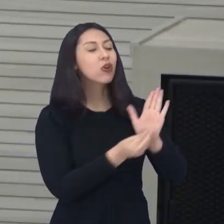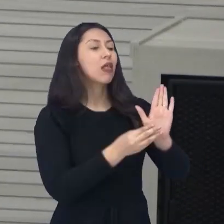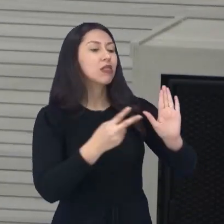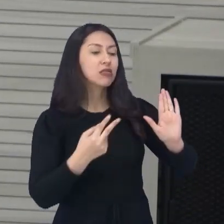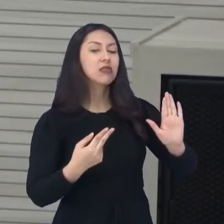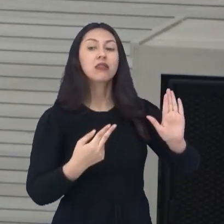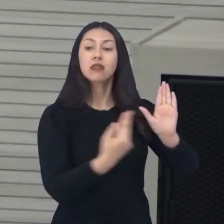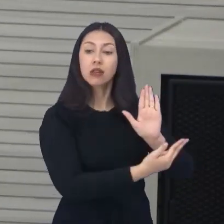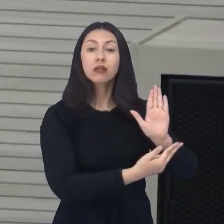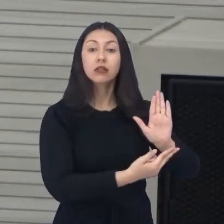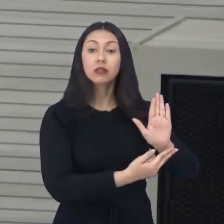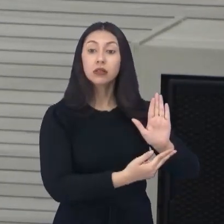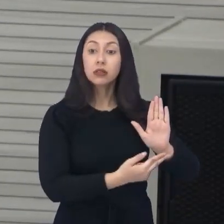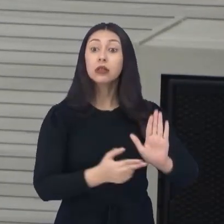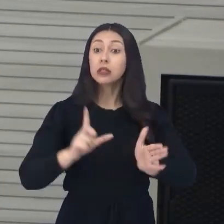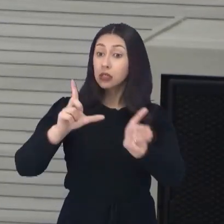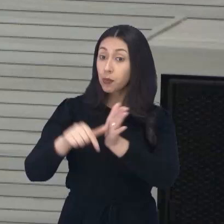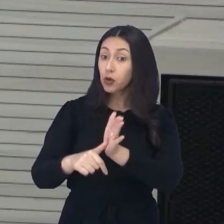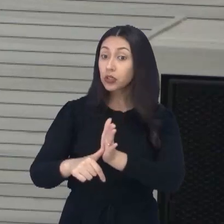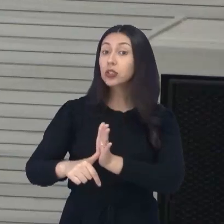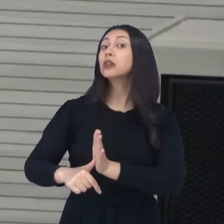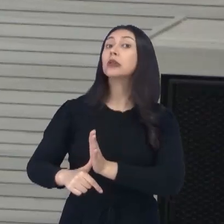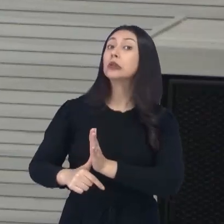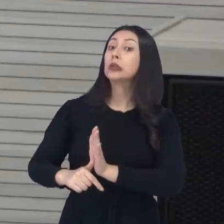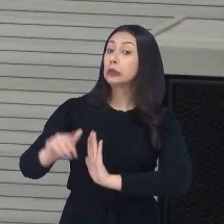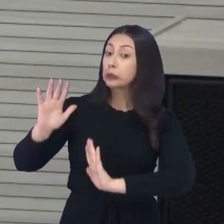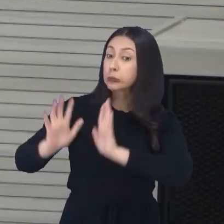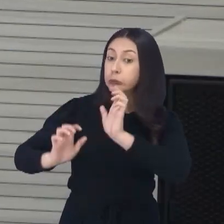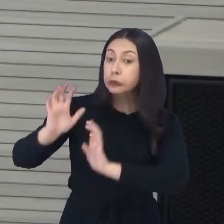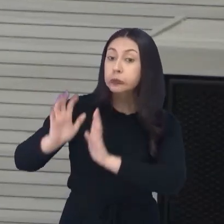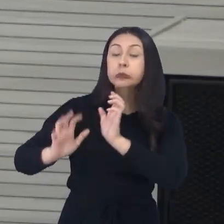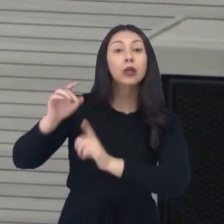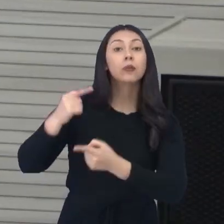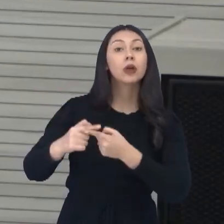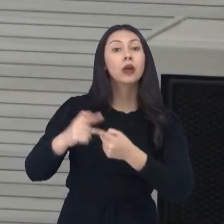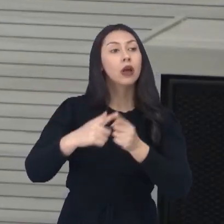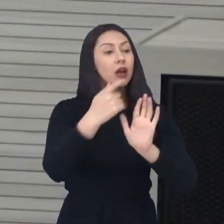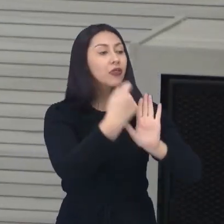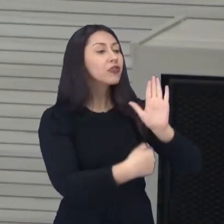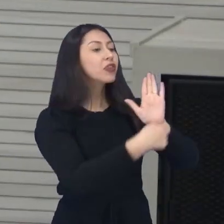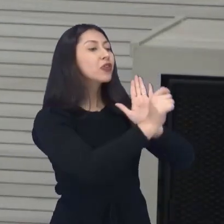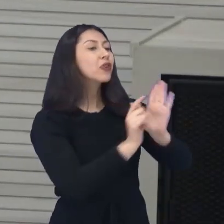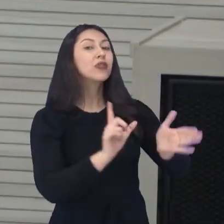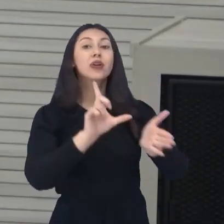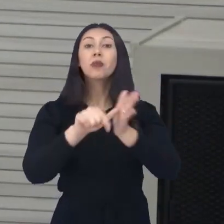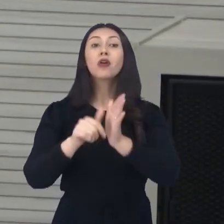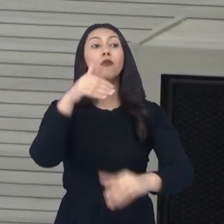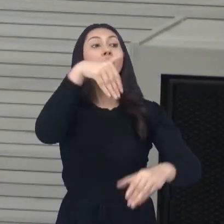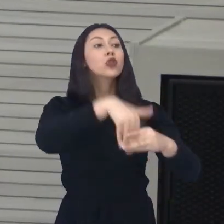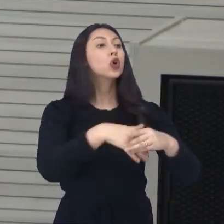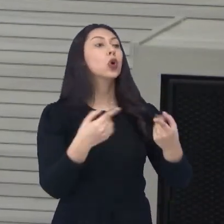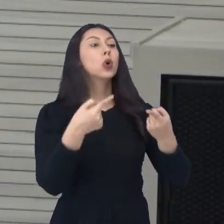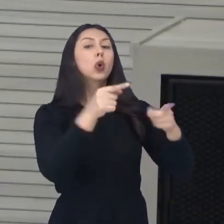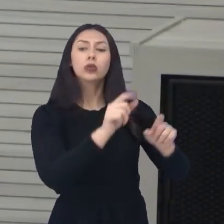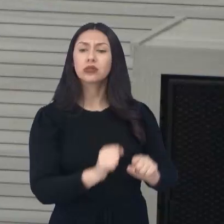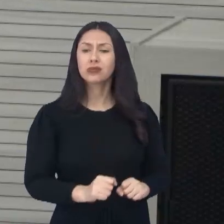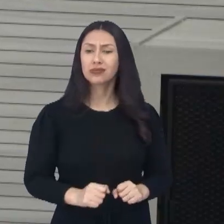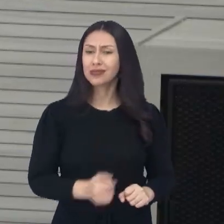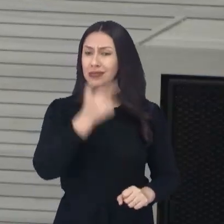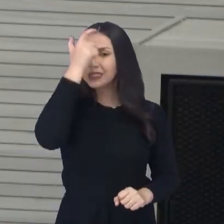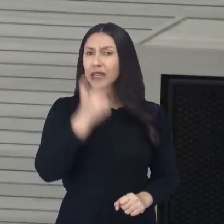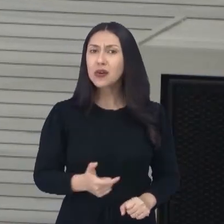projeto, e eu tive uma briga até com outro vereador aqui que assinou o projeto e votou ao contrário. Ou eu sou homem, ou eu não sou